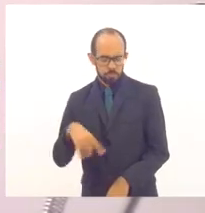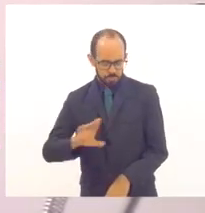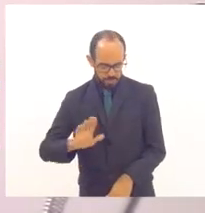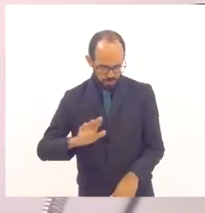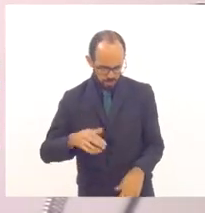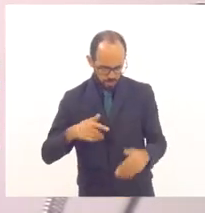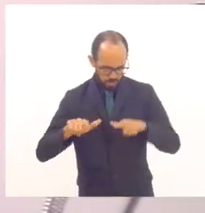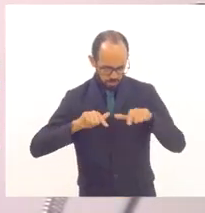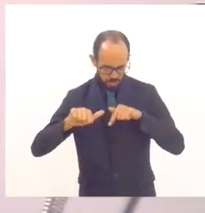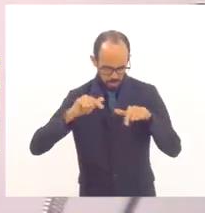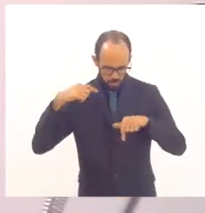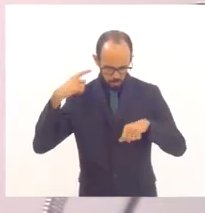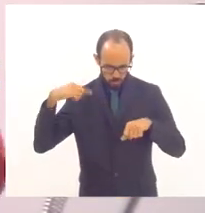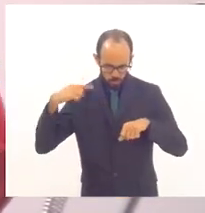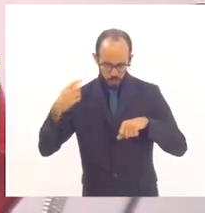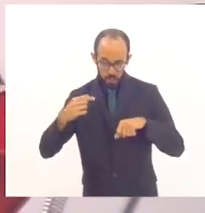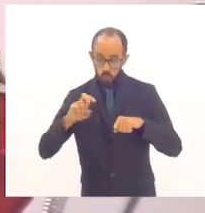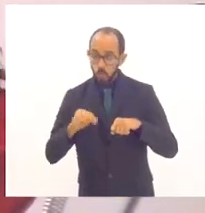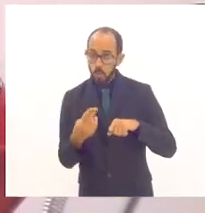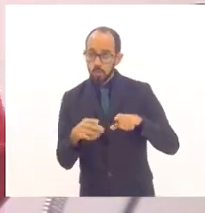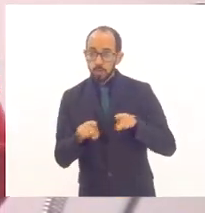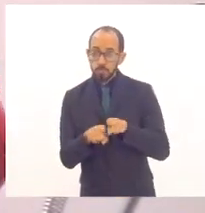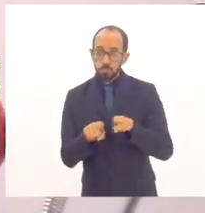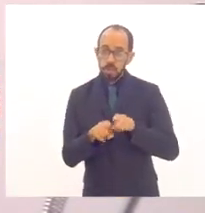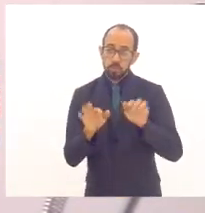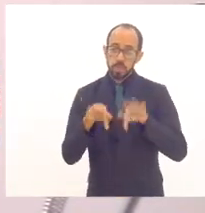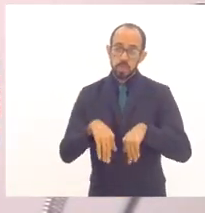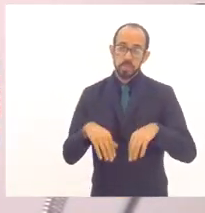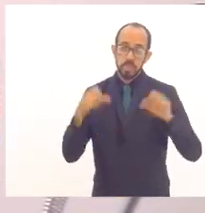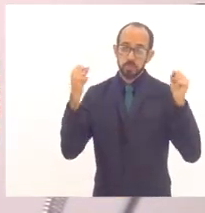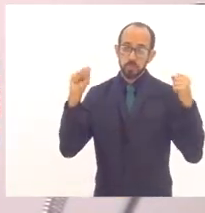Advogado do Brasil, como posso terminar meu curso de Educação Física